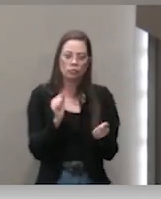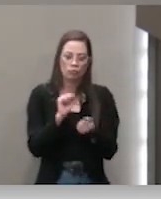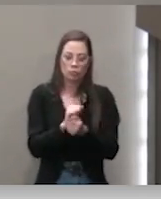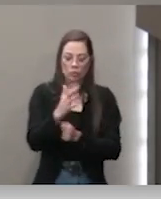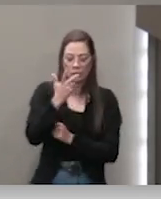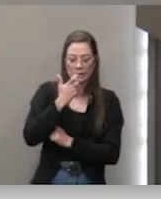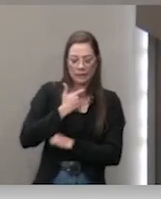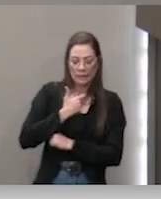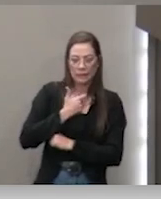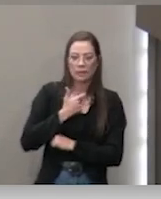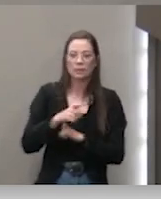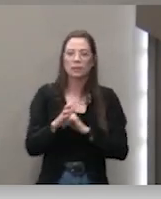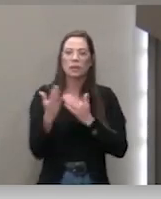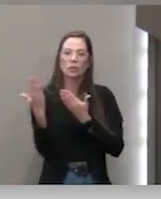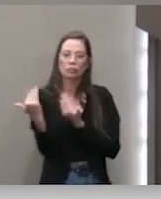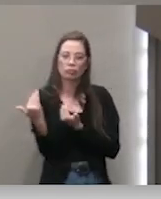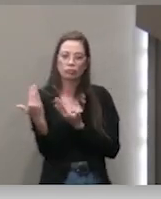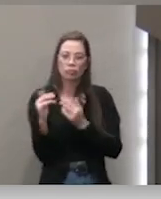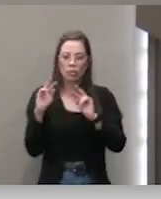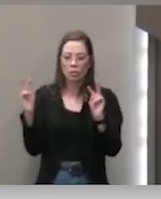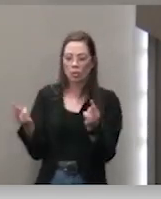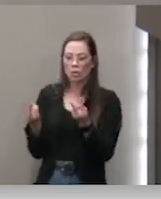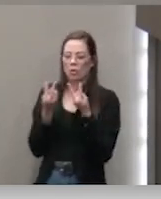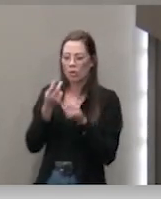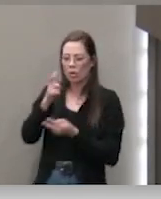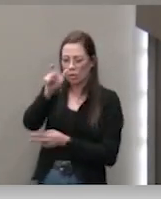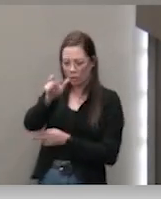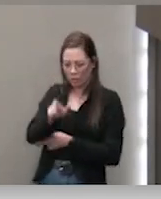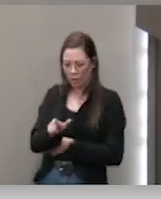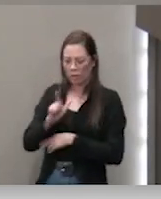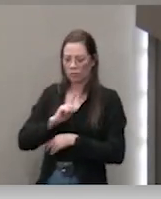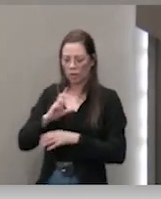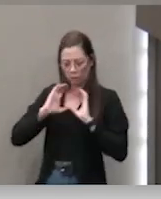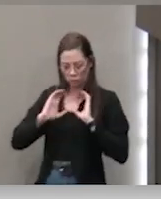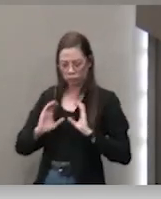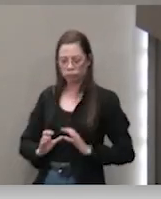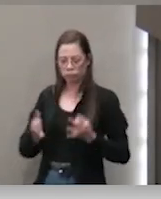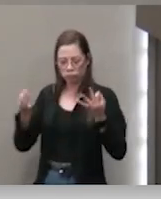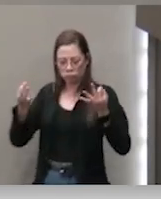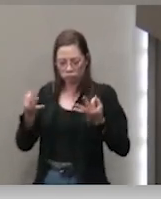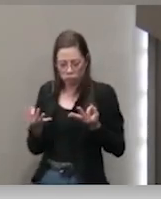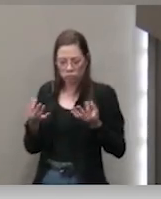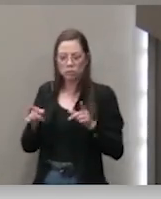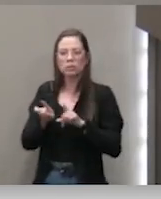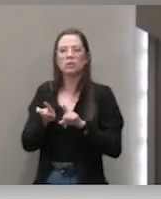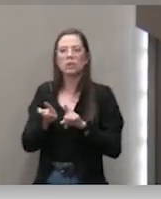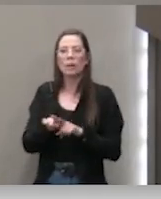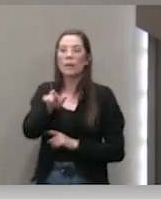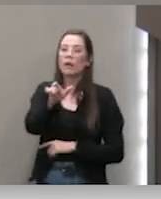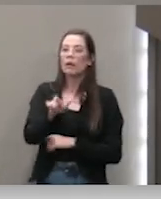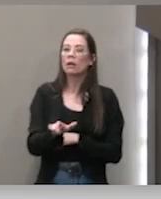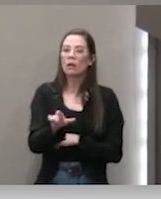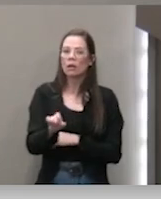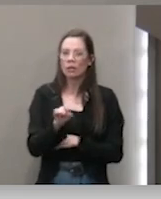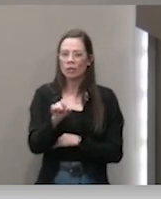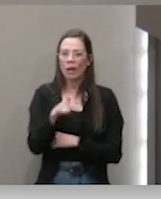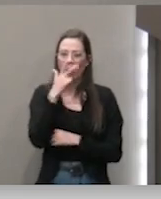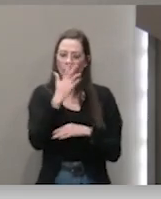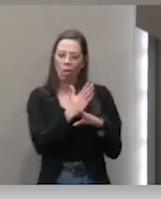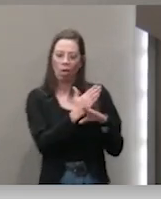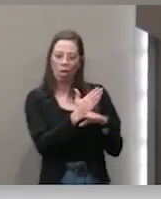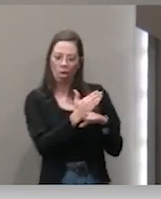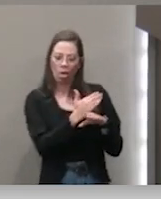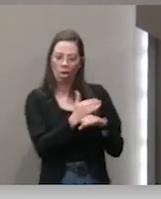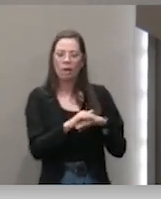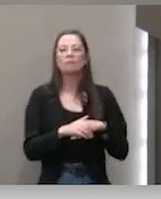nossas crianças, nossos jovens, reconhecer quem está ali dentro numa postura adequada e quem realmente está ditando as regras.